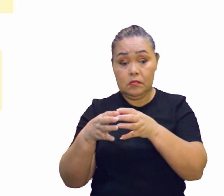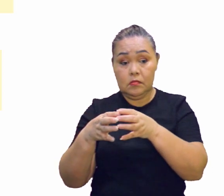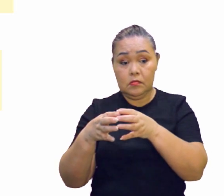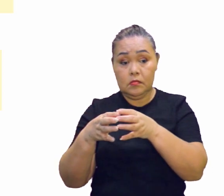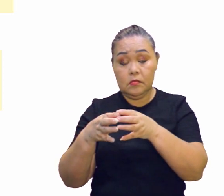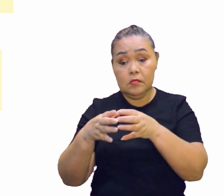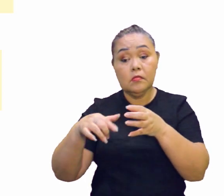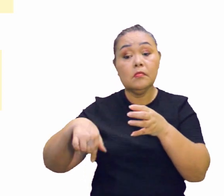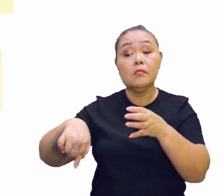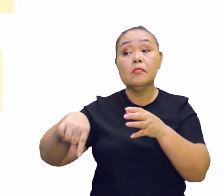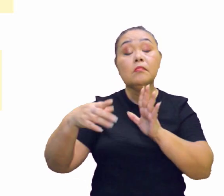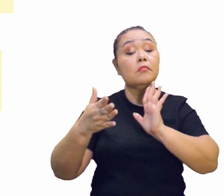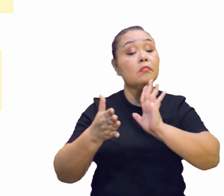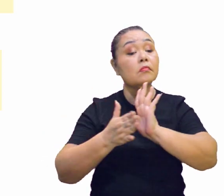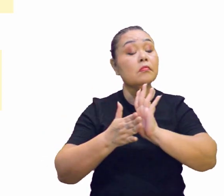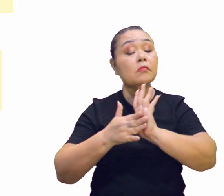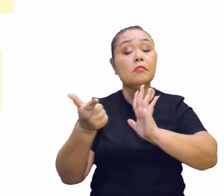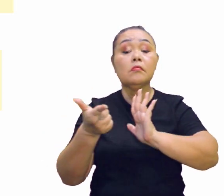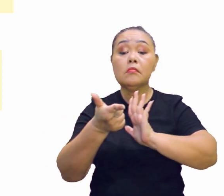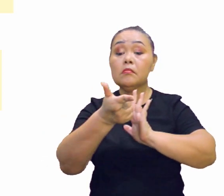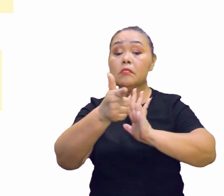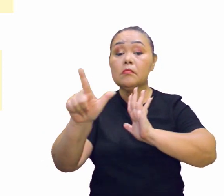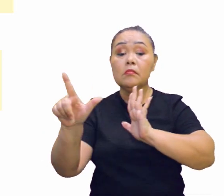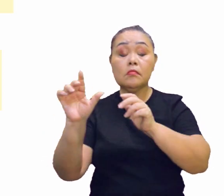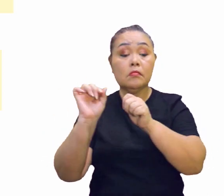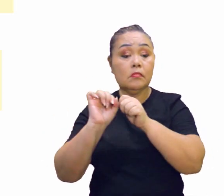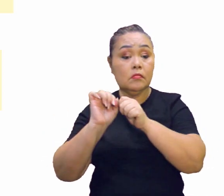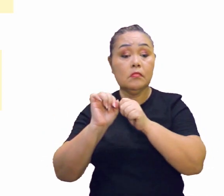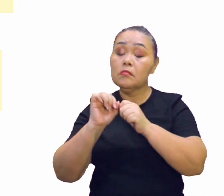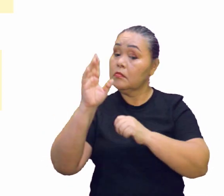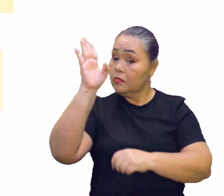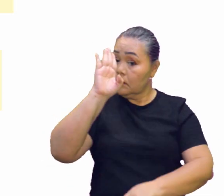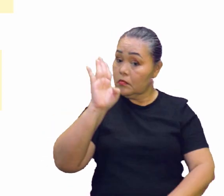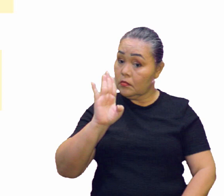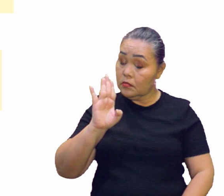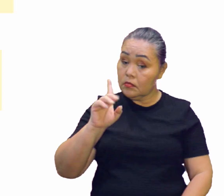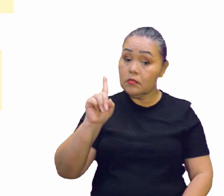Ele e sua equipe propuseram outra regionalização para o Brasil.